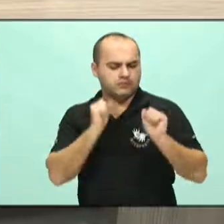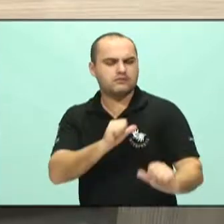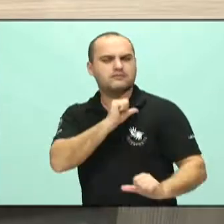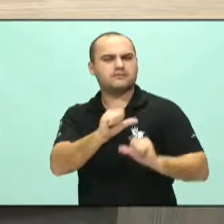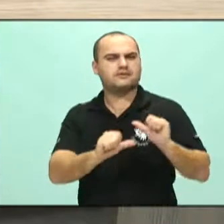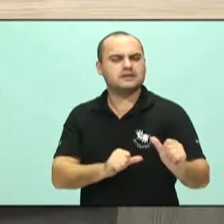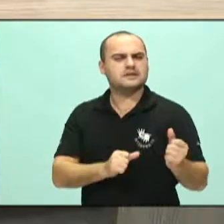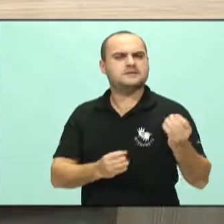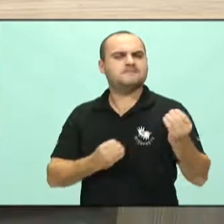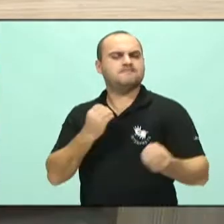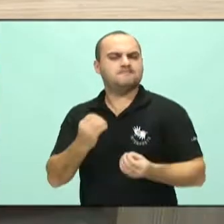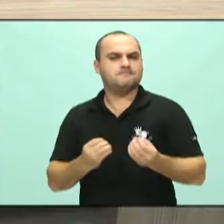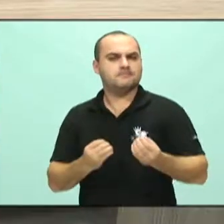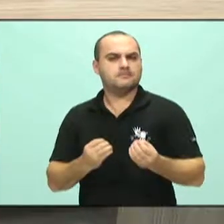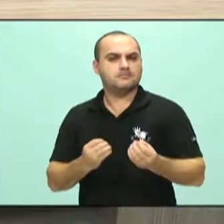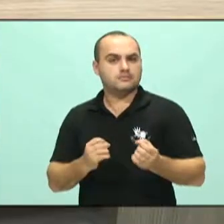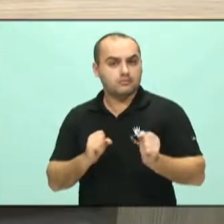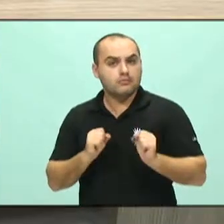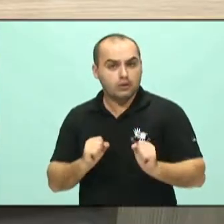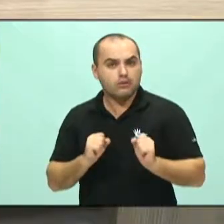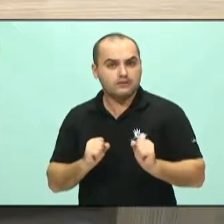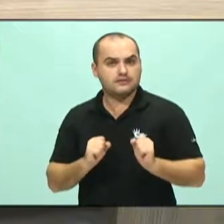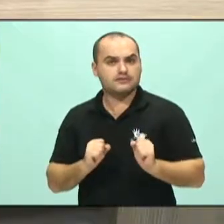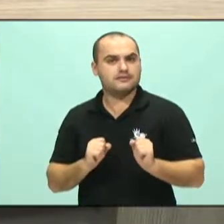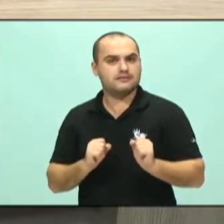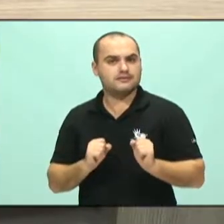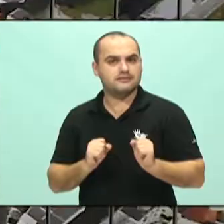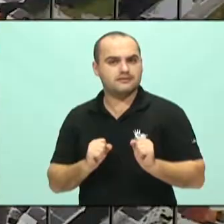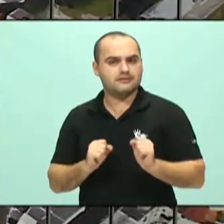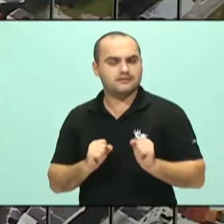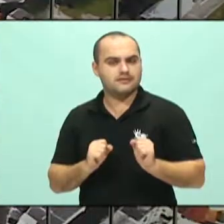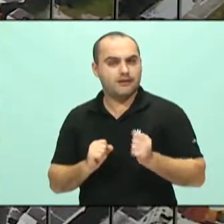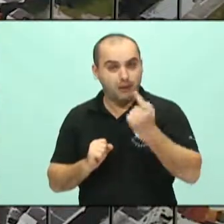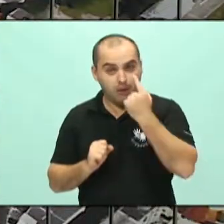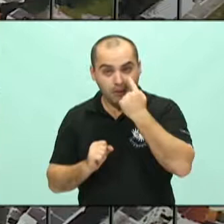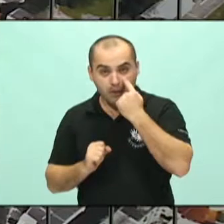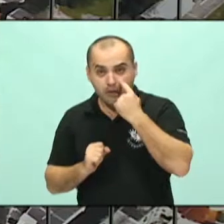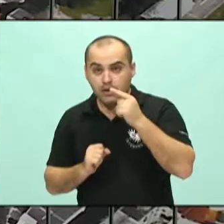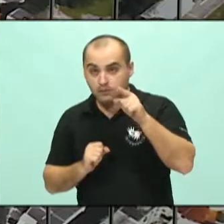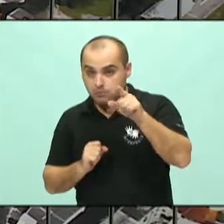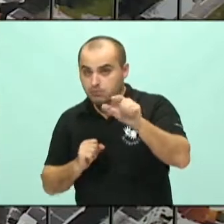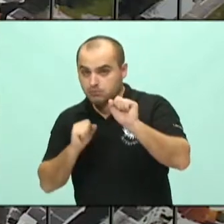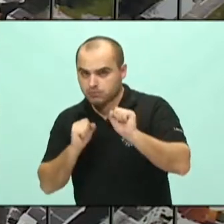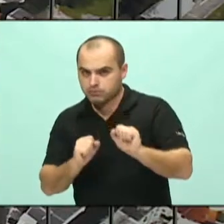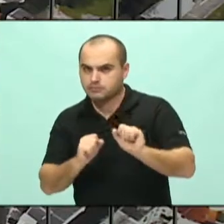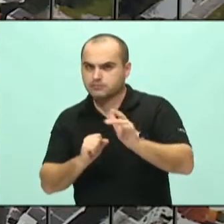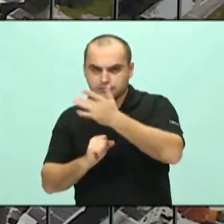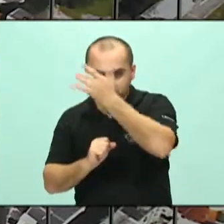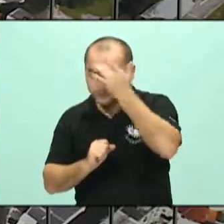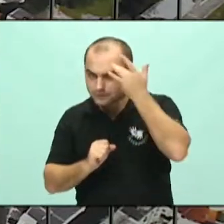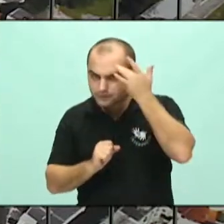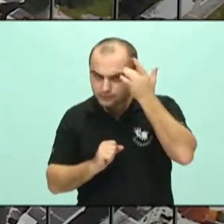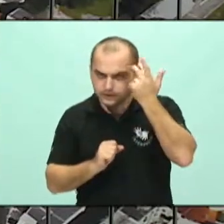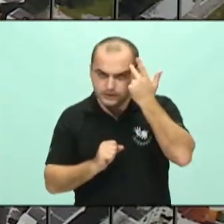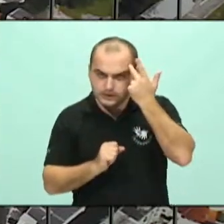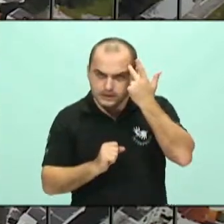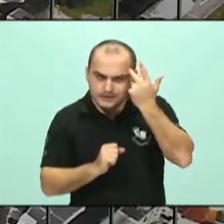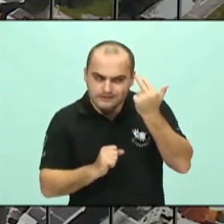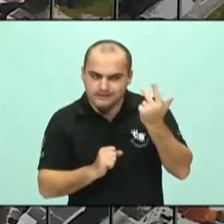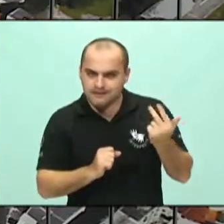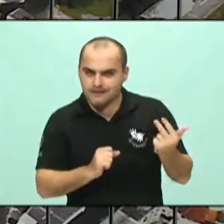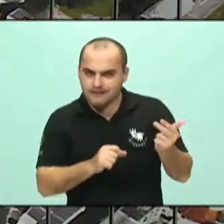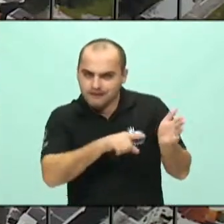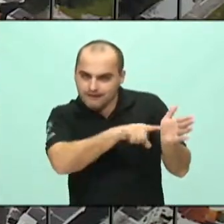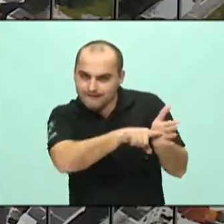dinâmico? Pode sim, porque você pode fazer, os historiadores podem fazer